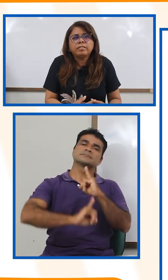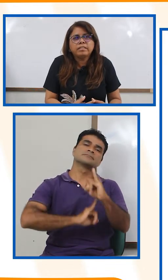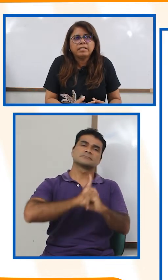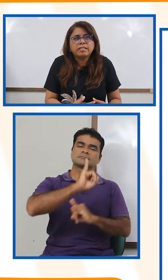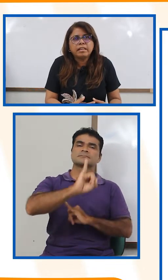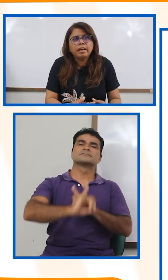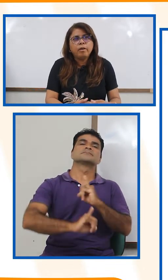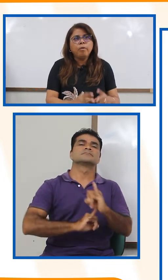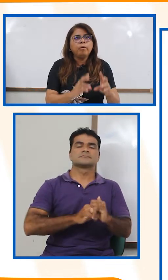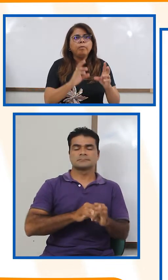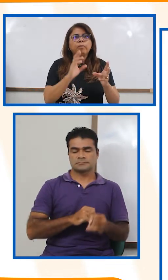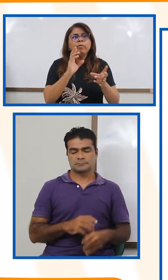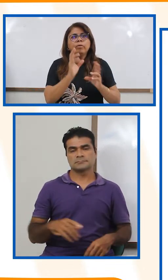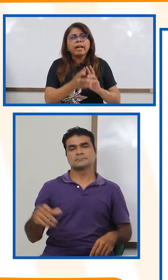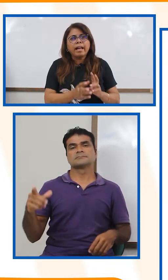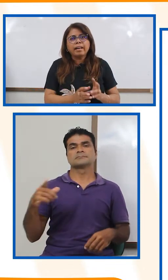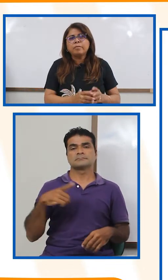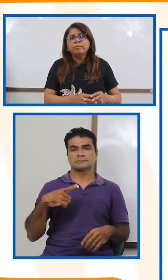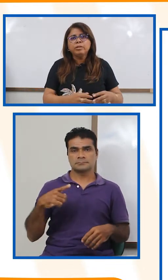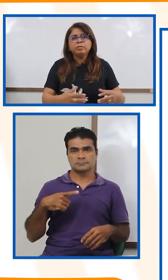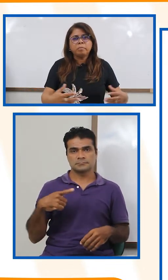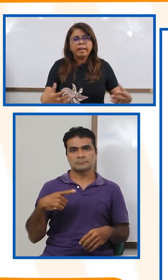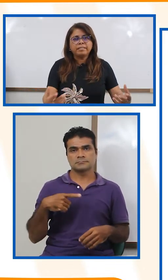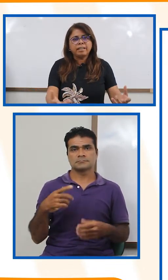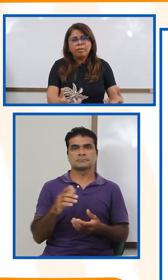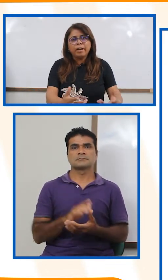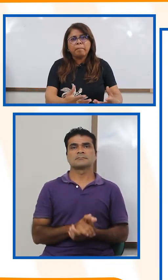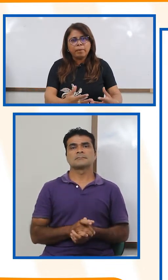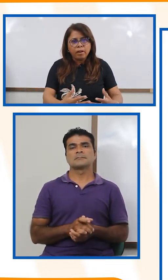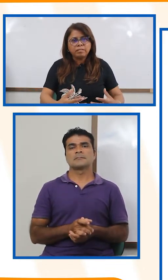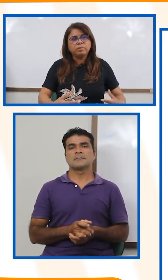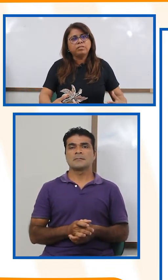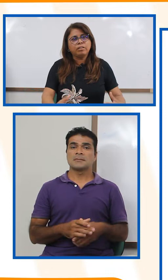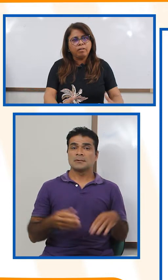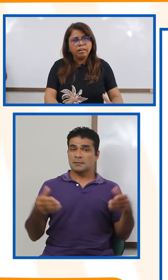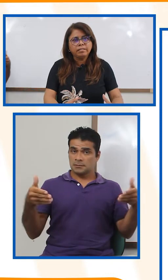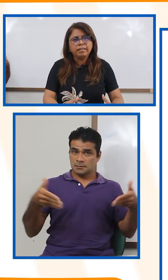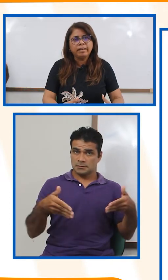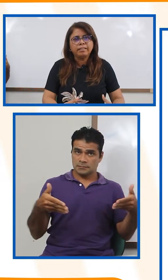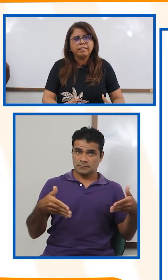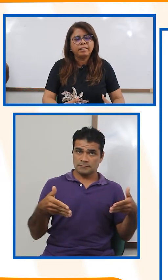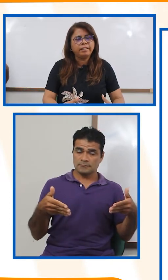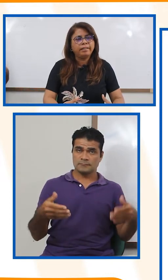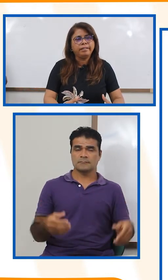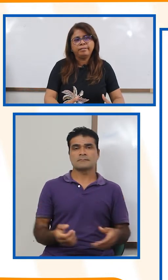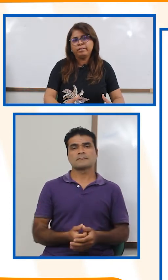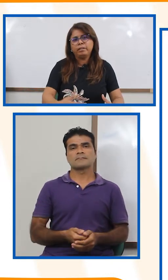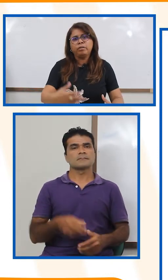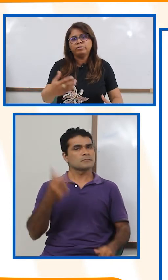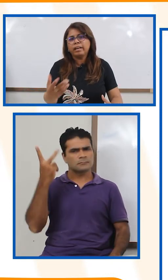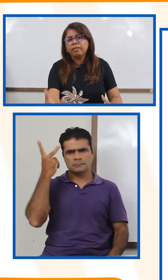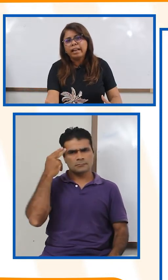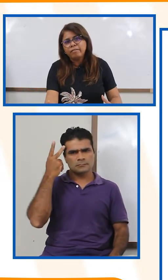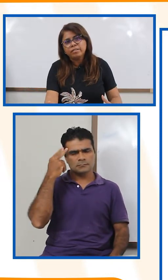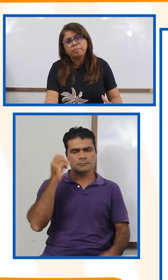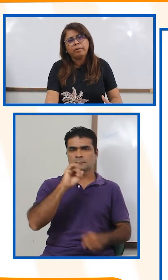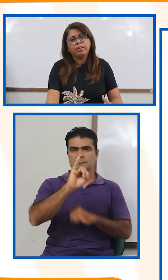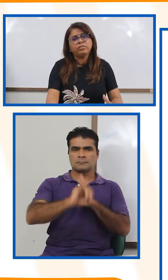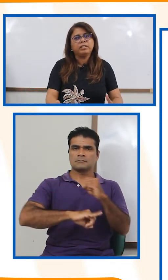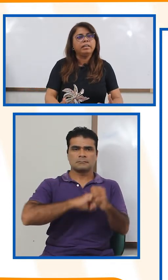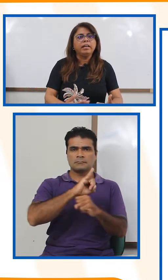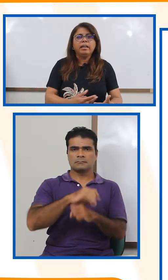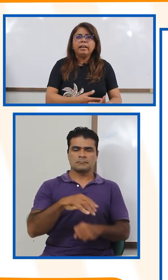eu posso dizer assim, é um lugar muito mais agora próximo de nós, né? Você com o celular,